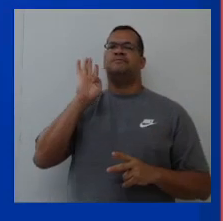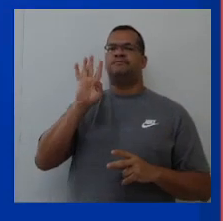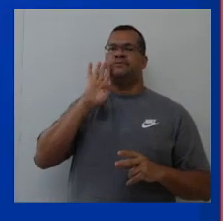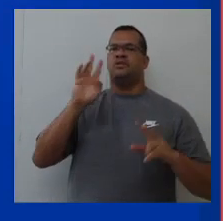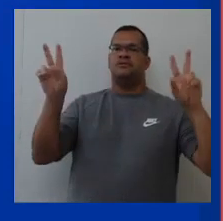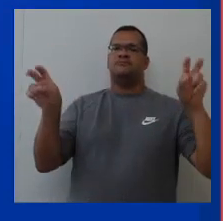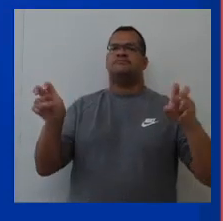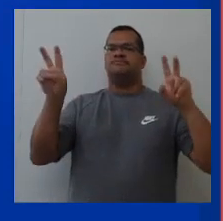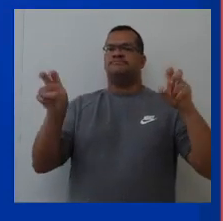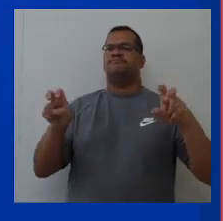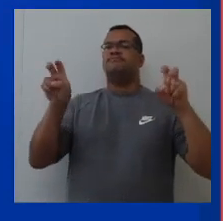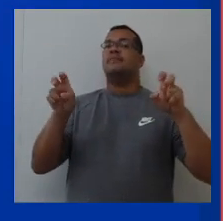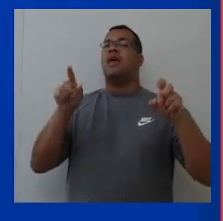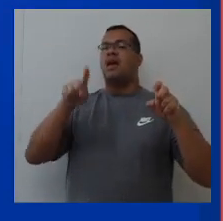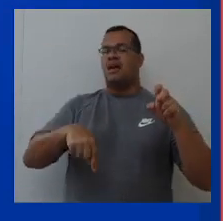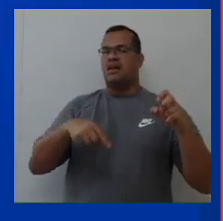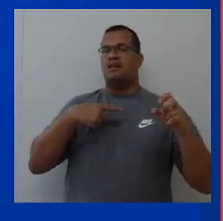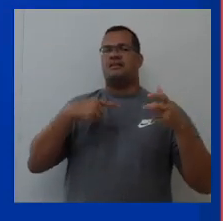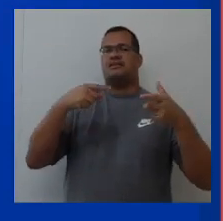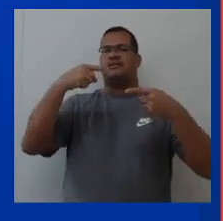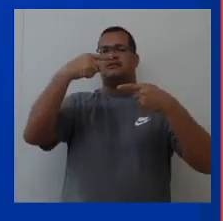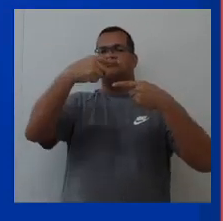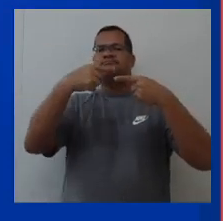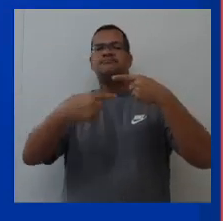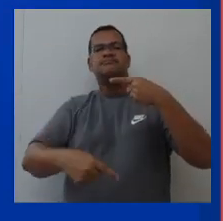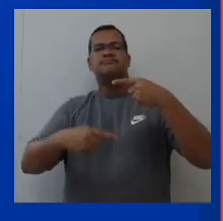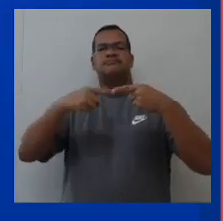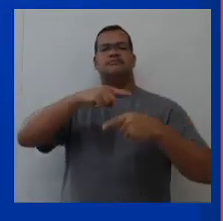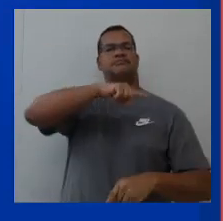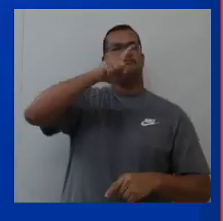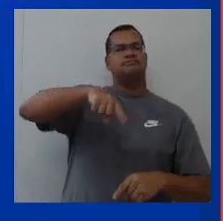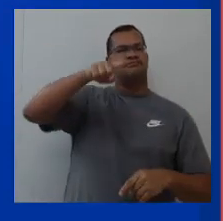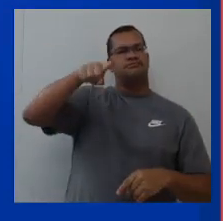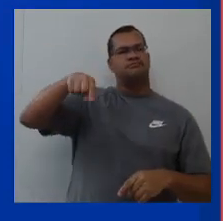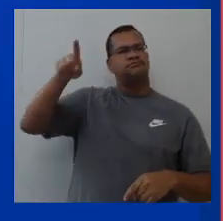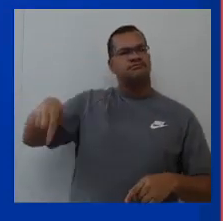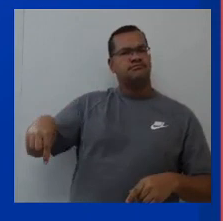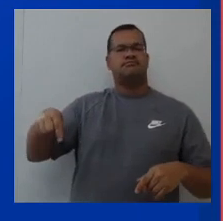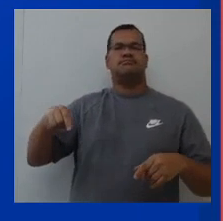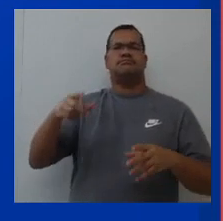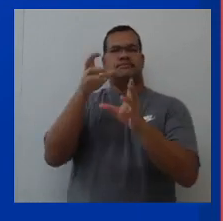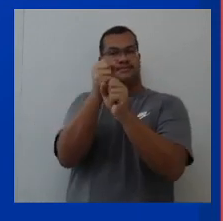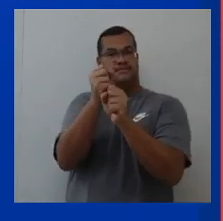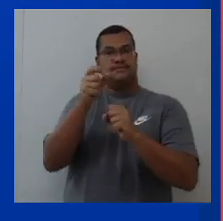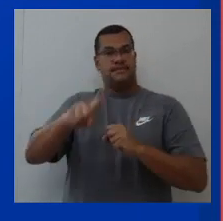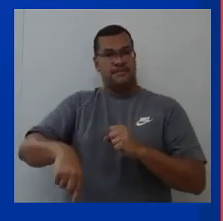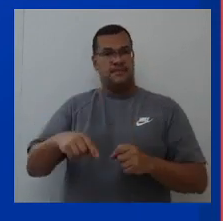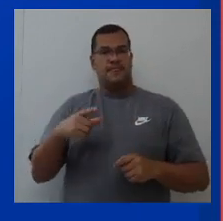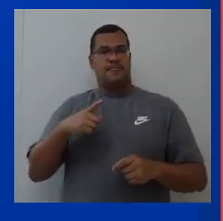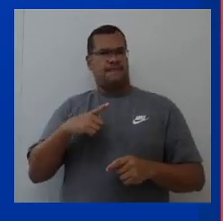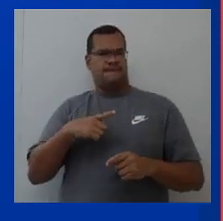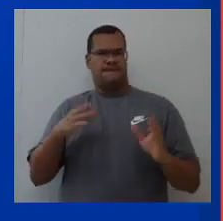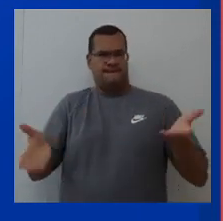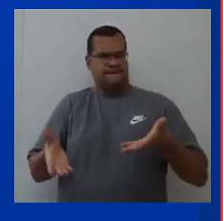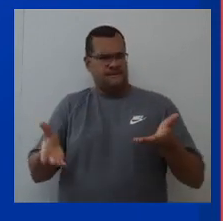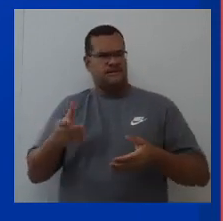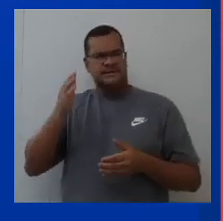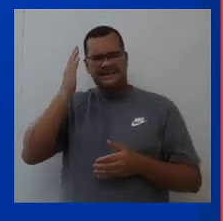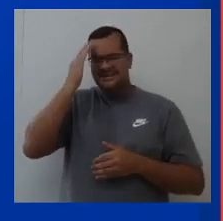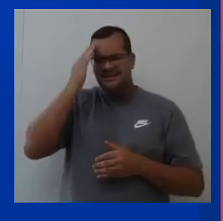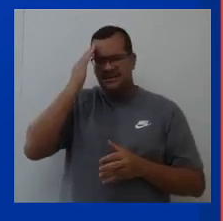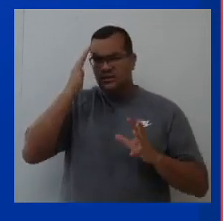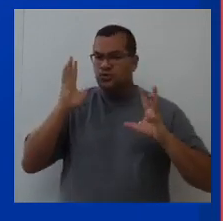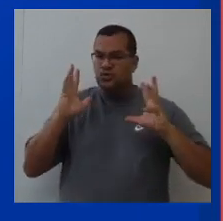de hoje, galera, razões trigonométricas. Essas razões maravilhosas. Vamos entender